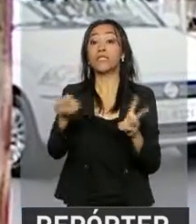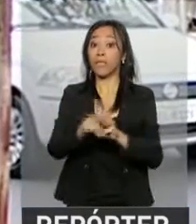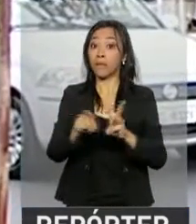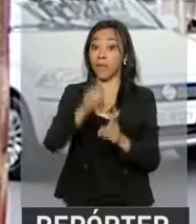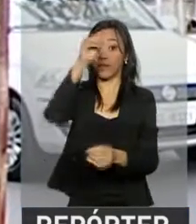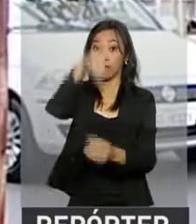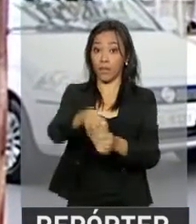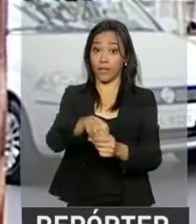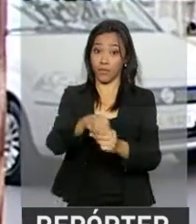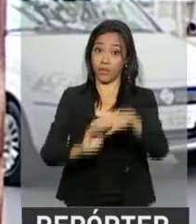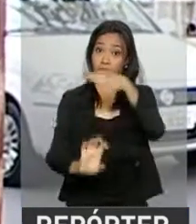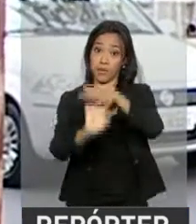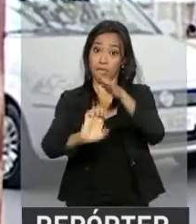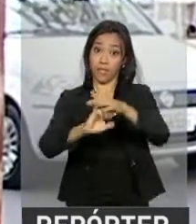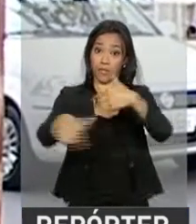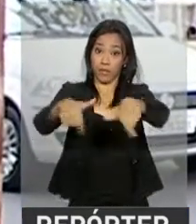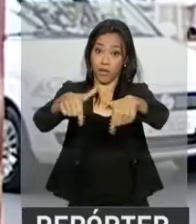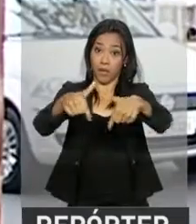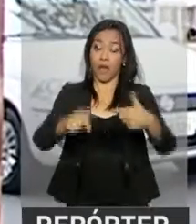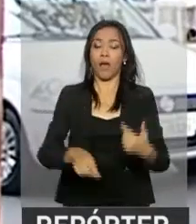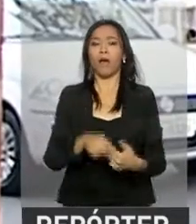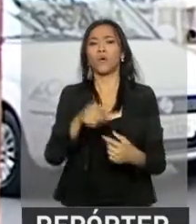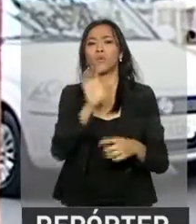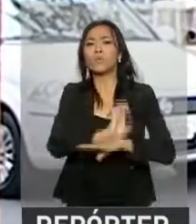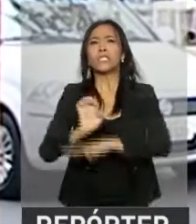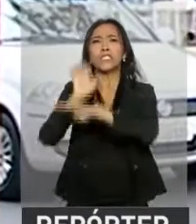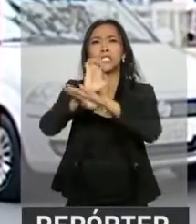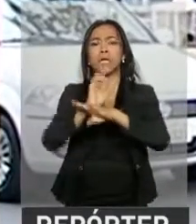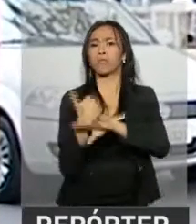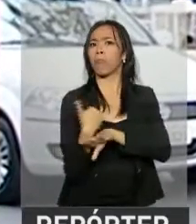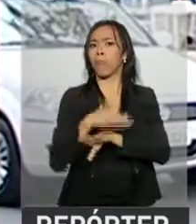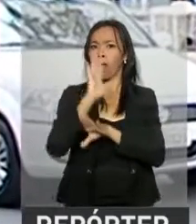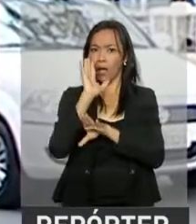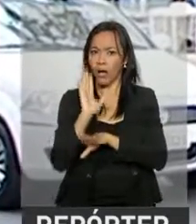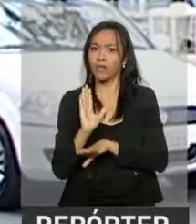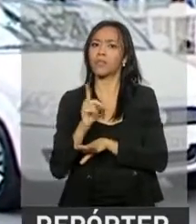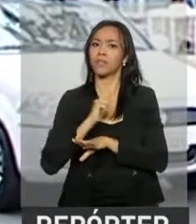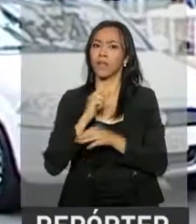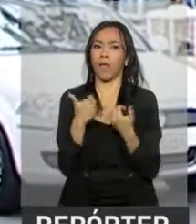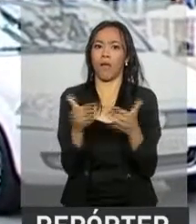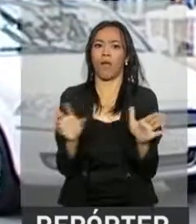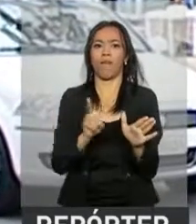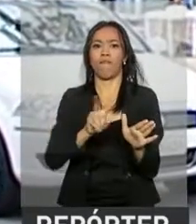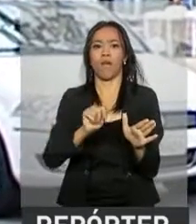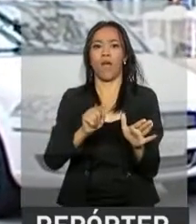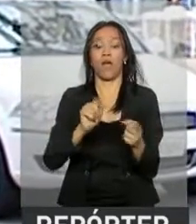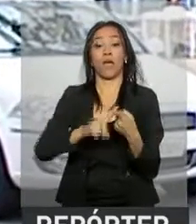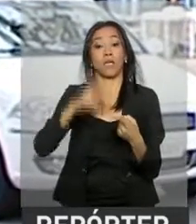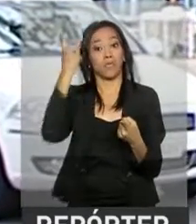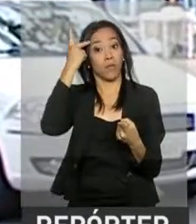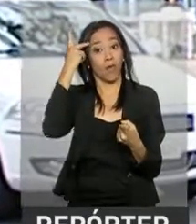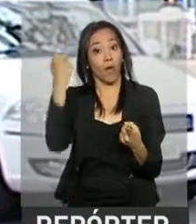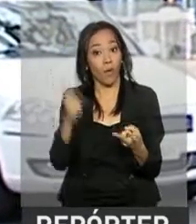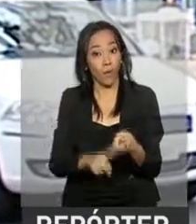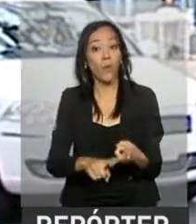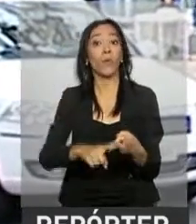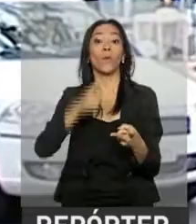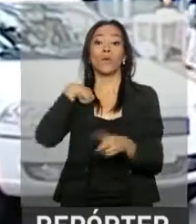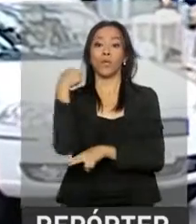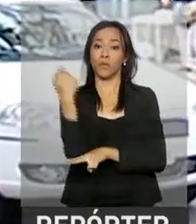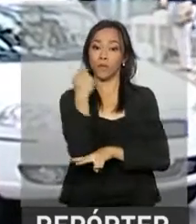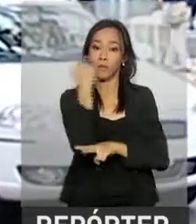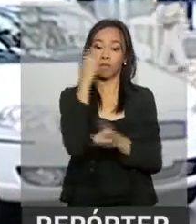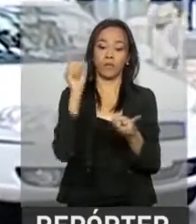das empresas. Os estados com maior número de postos de trabalho aí abertos são São Paulo, Rio Grande do